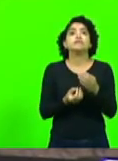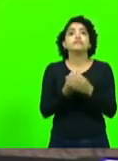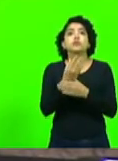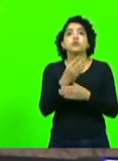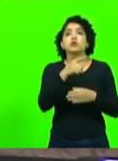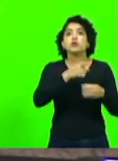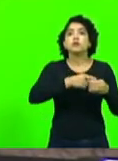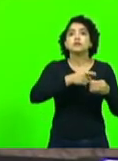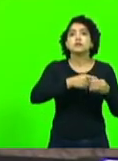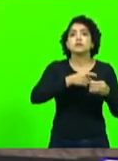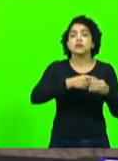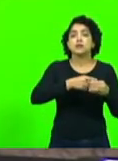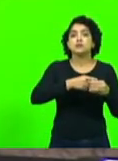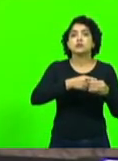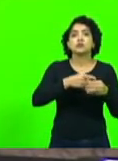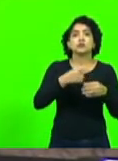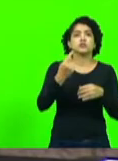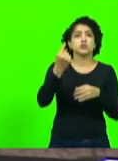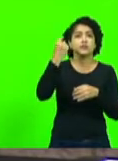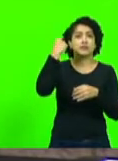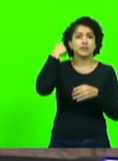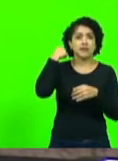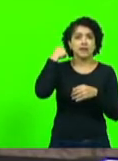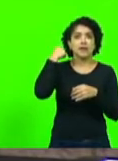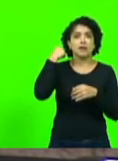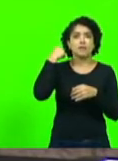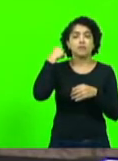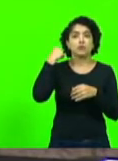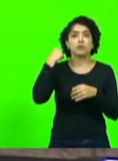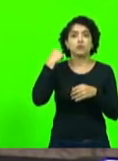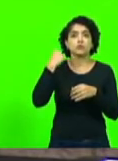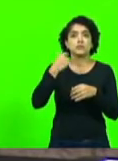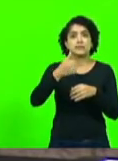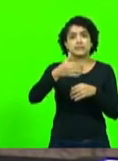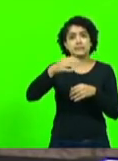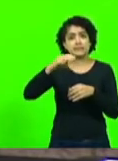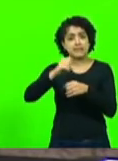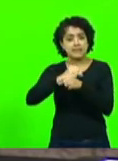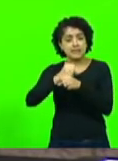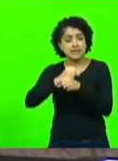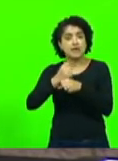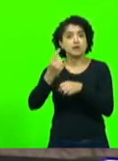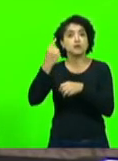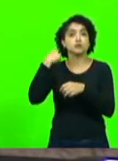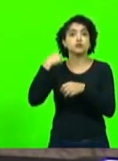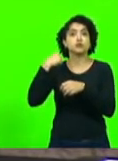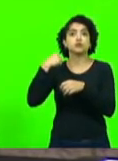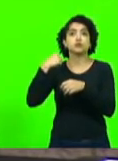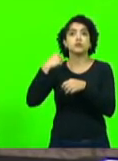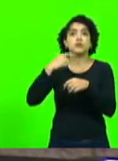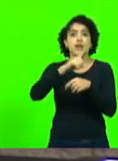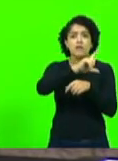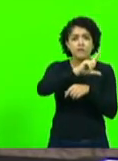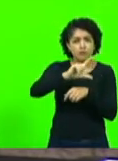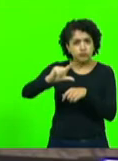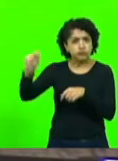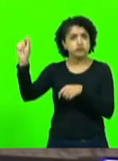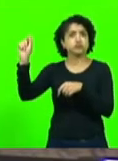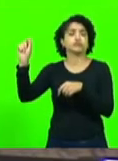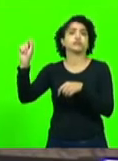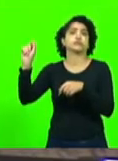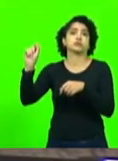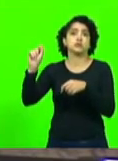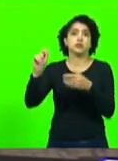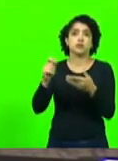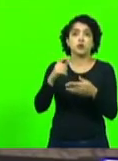naquela época, isso há aproximadamente 100 anos, fugiram da Ucrânia, quando a Alemanha tomou a